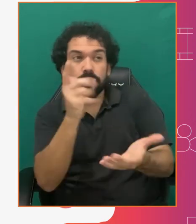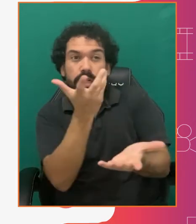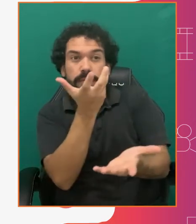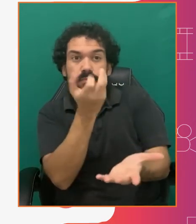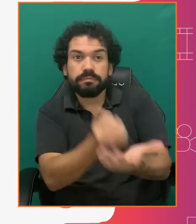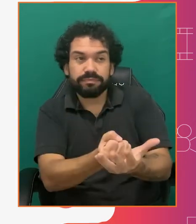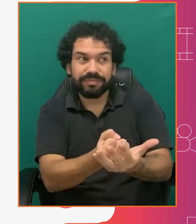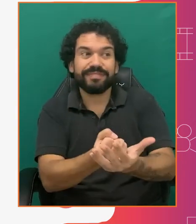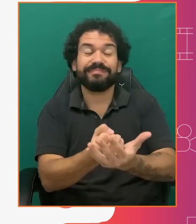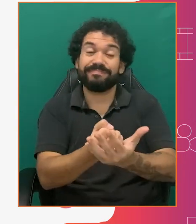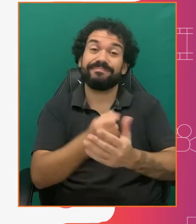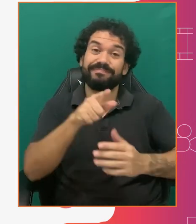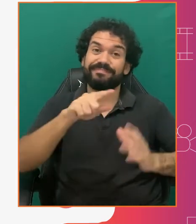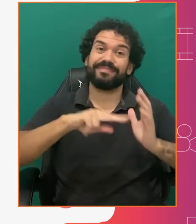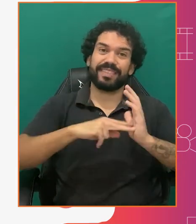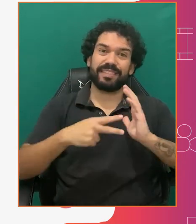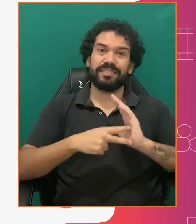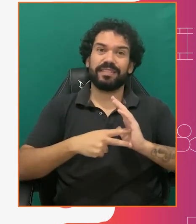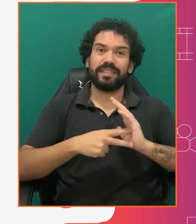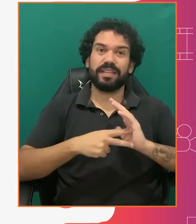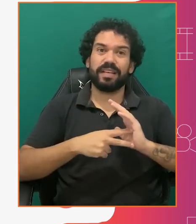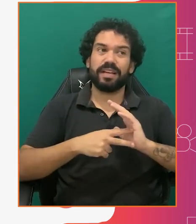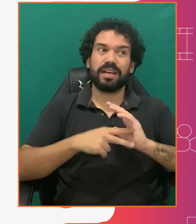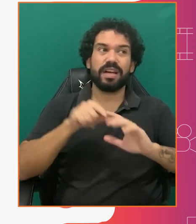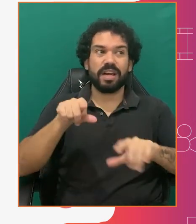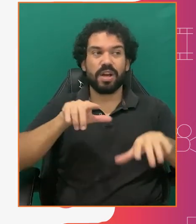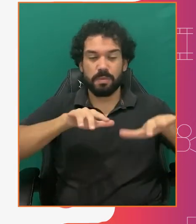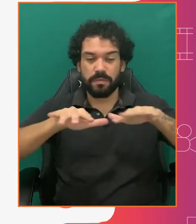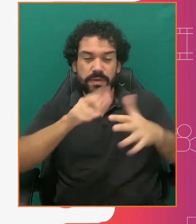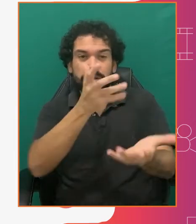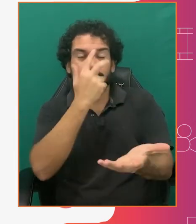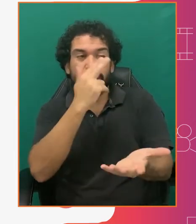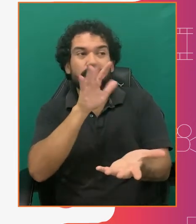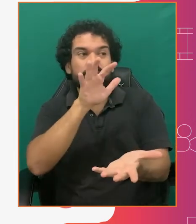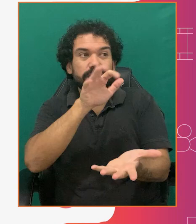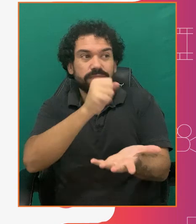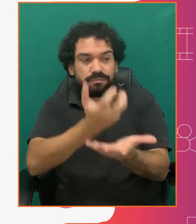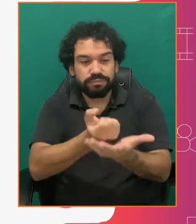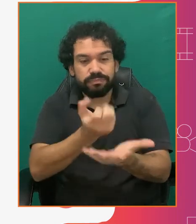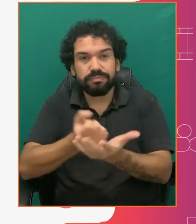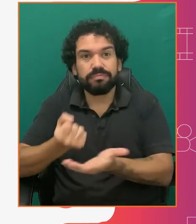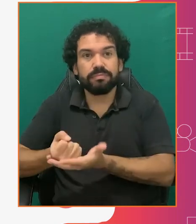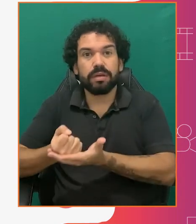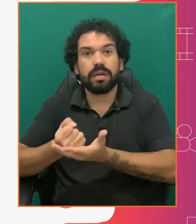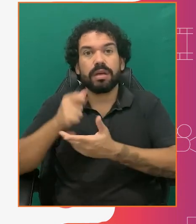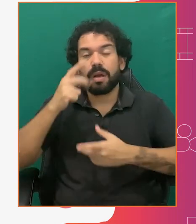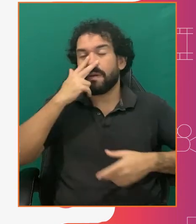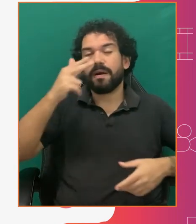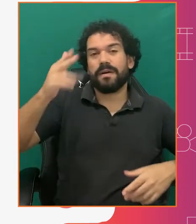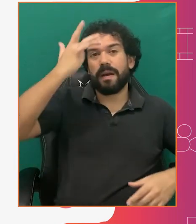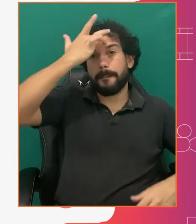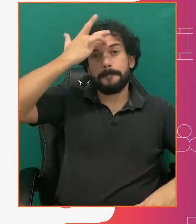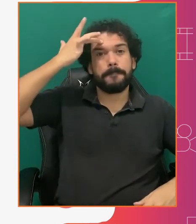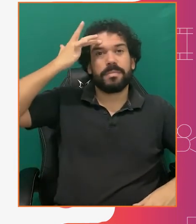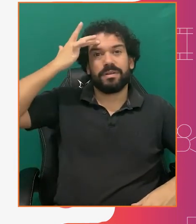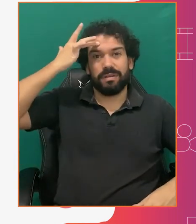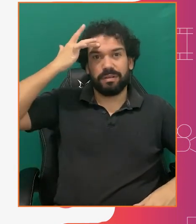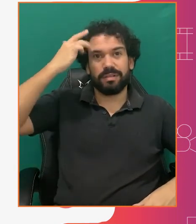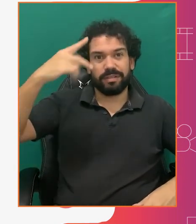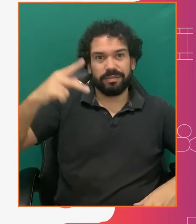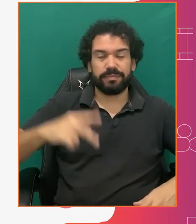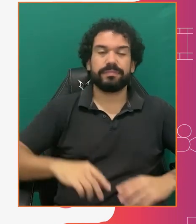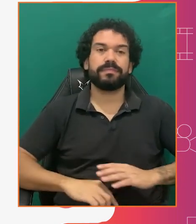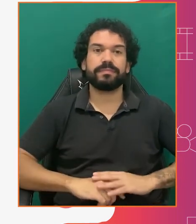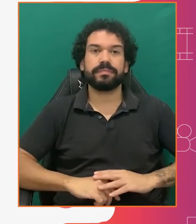é exatamente isso, ele captura o movimento que a pessoa está